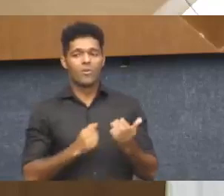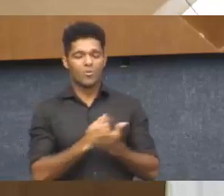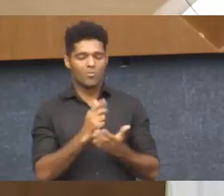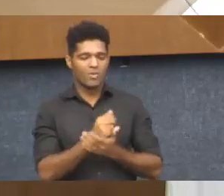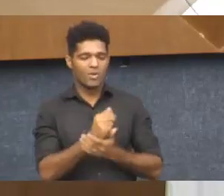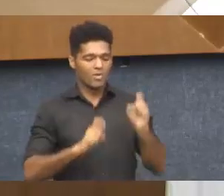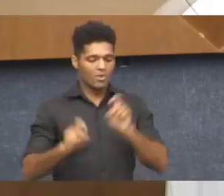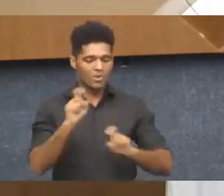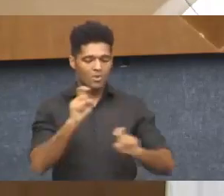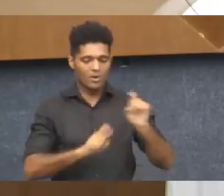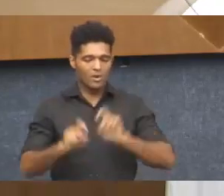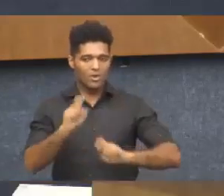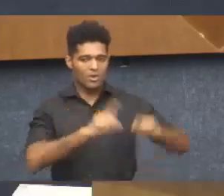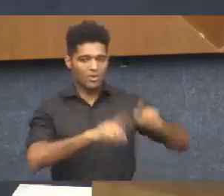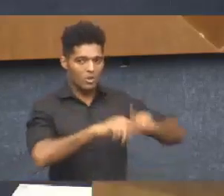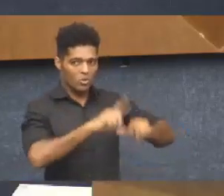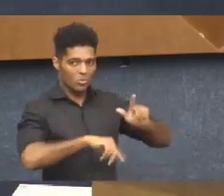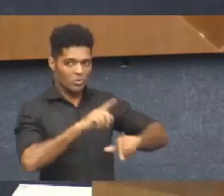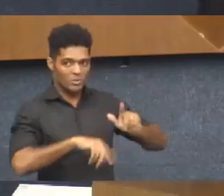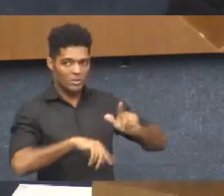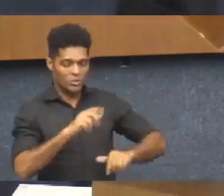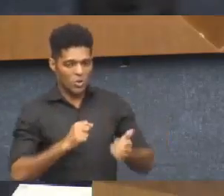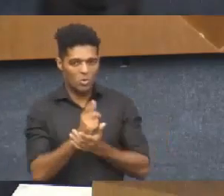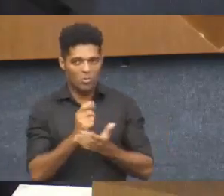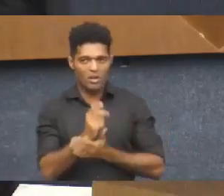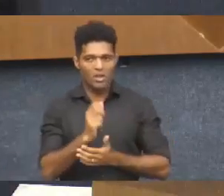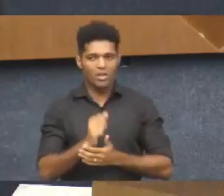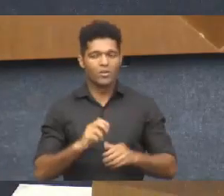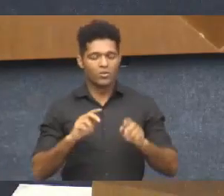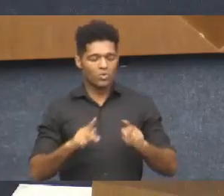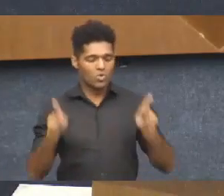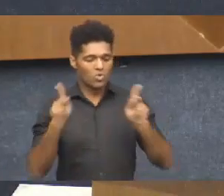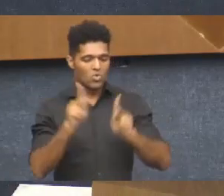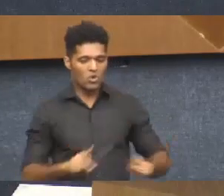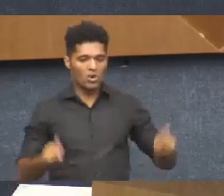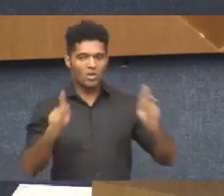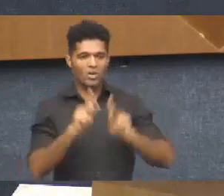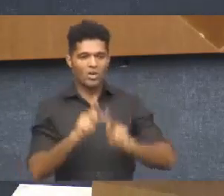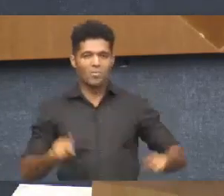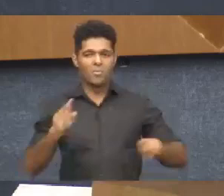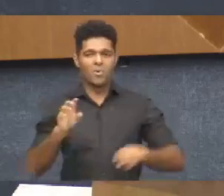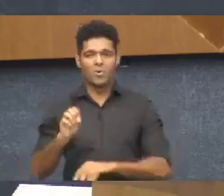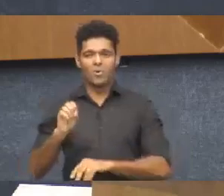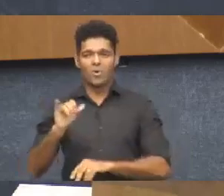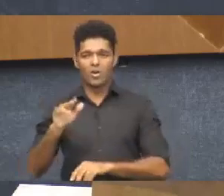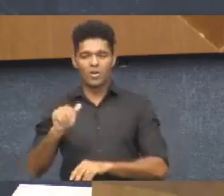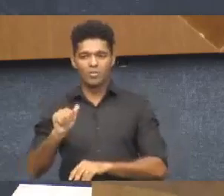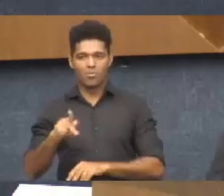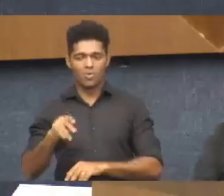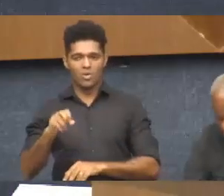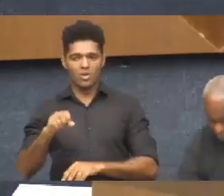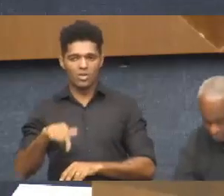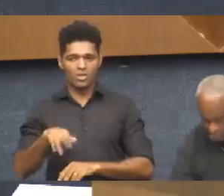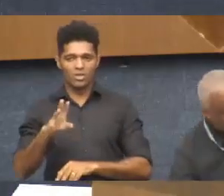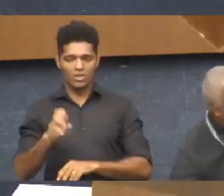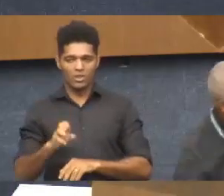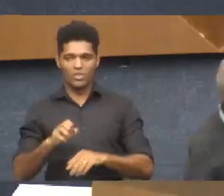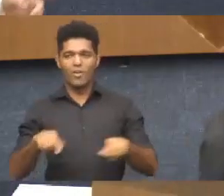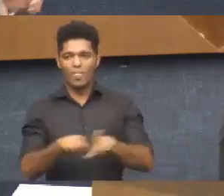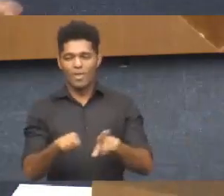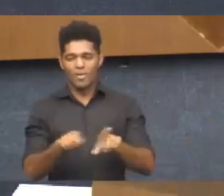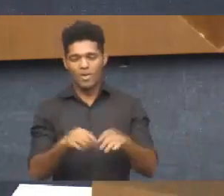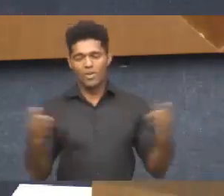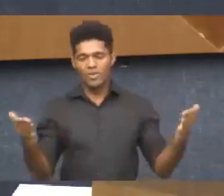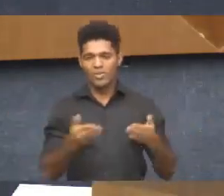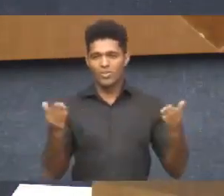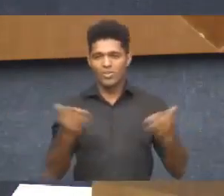tem garantia. Eu comprei pastel no centro. Eu já vendi ouro para o cara que compra ouro. Alguém aqui já fez isso? Eu já fiz. Eu já vendi um